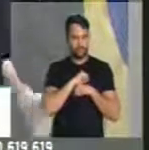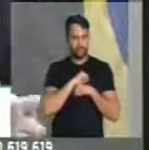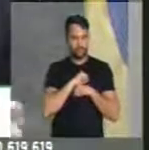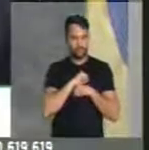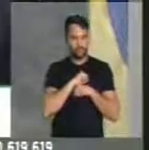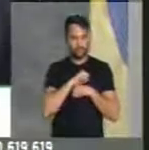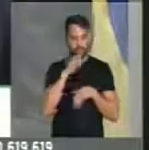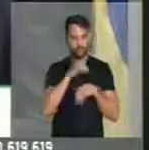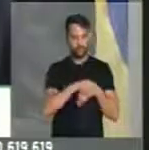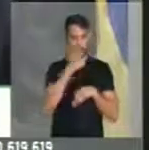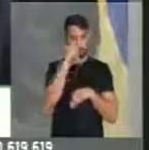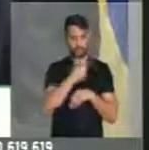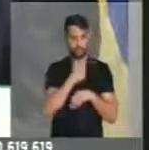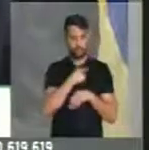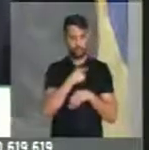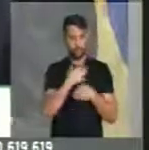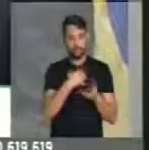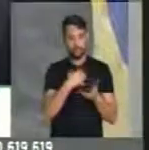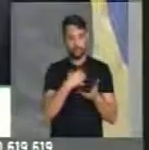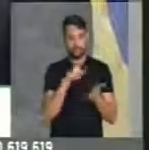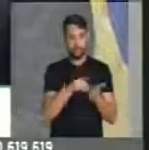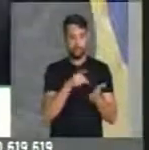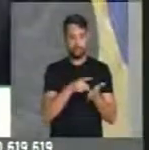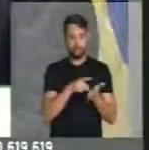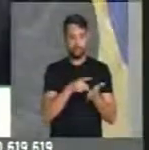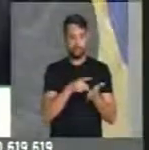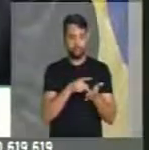a sua identidade. Aliás,